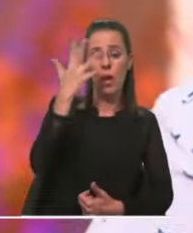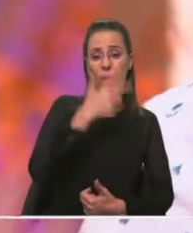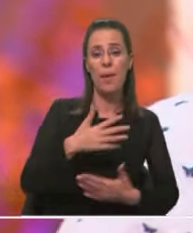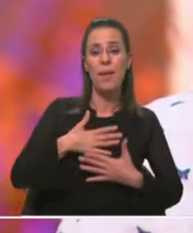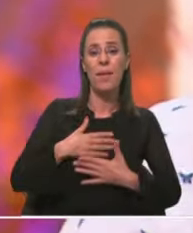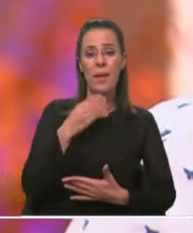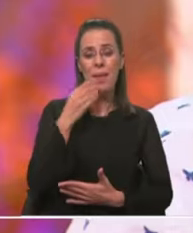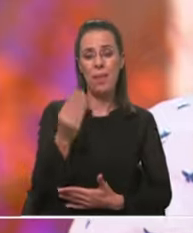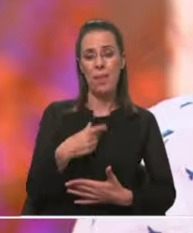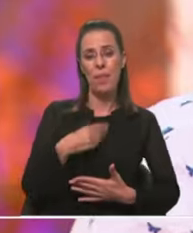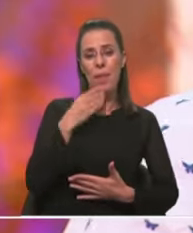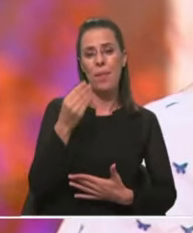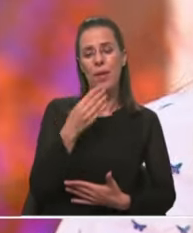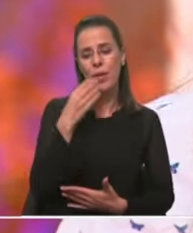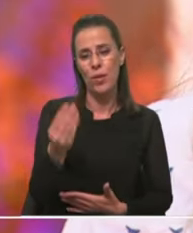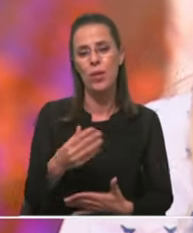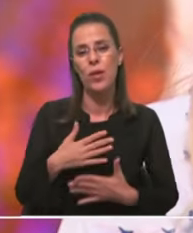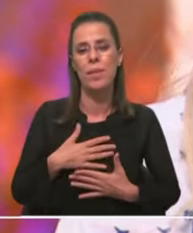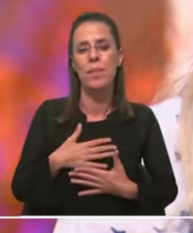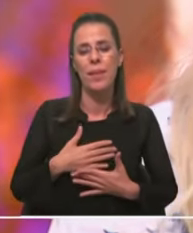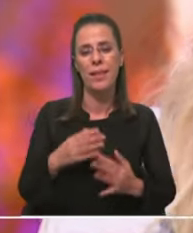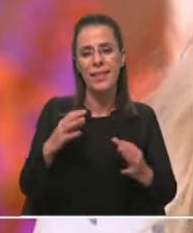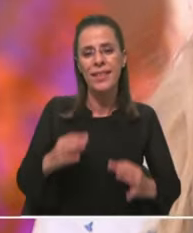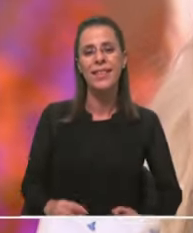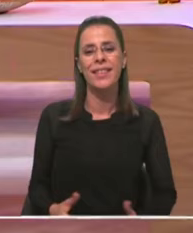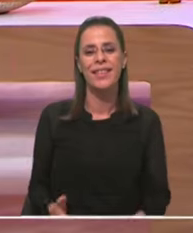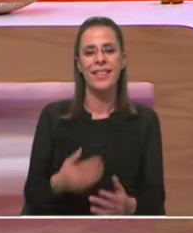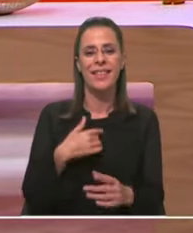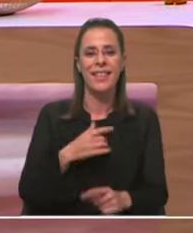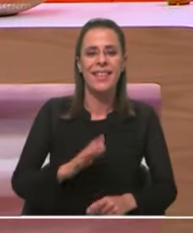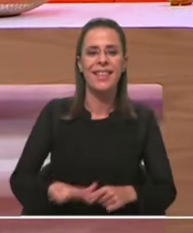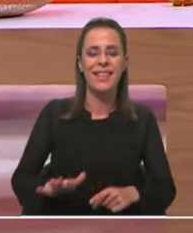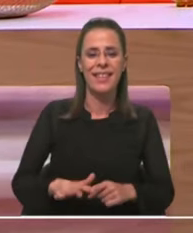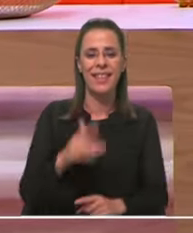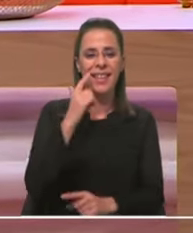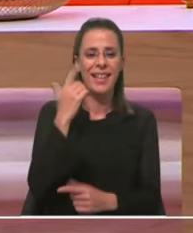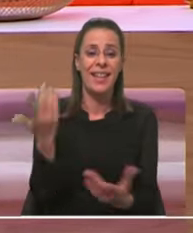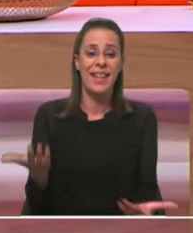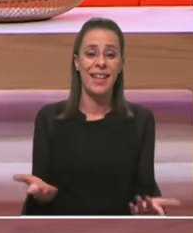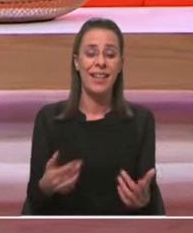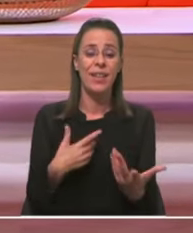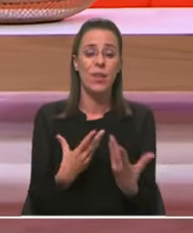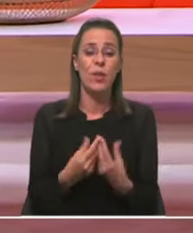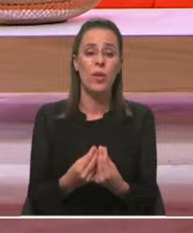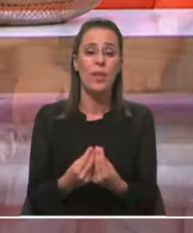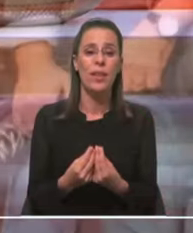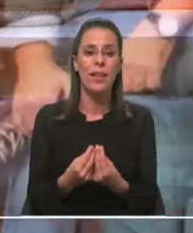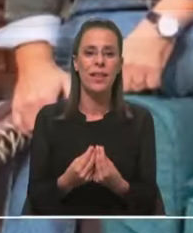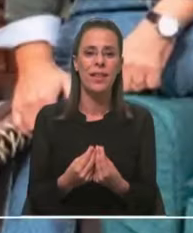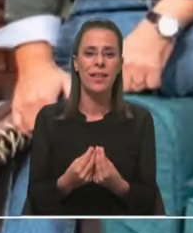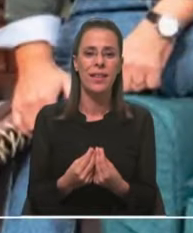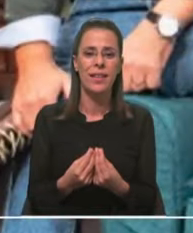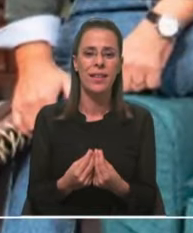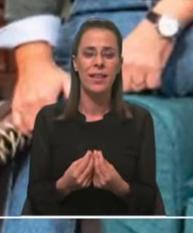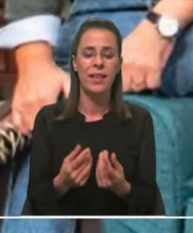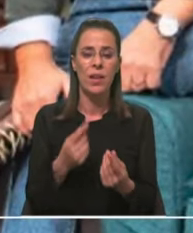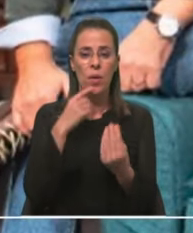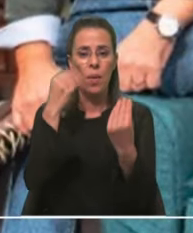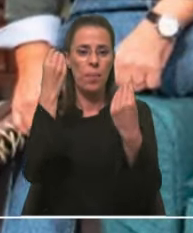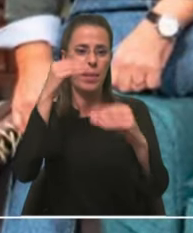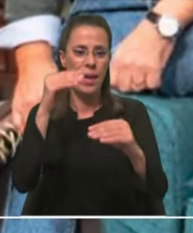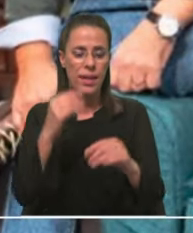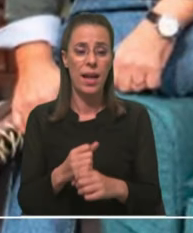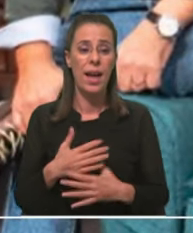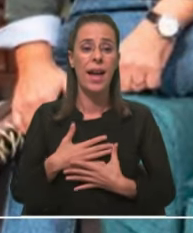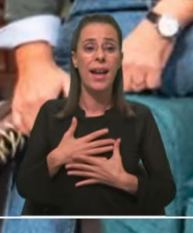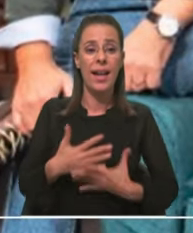mim é o melhor dos melhores e tenho de facto tido uma sorte incrível de o ter. Como encenador, a